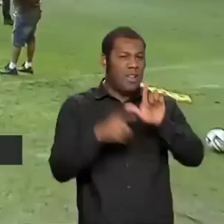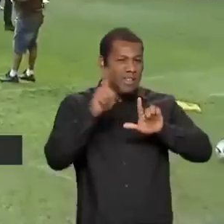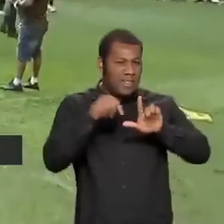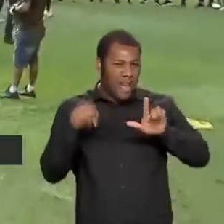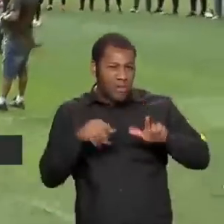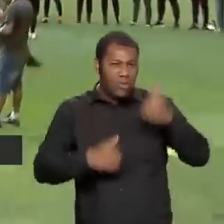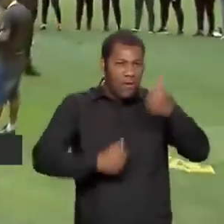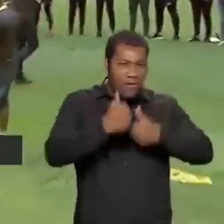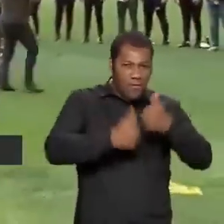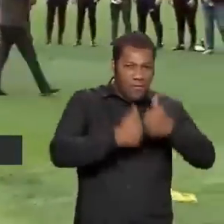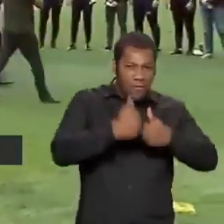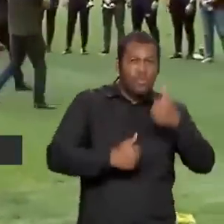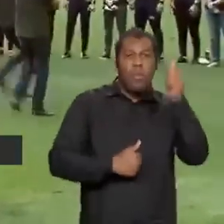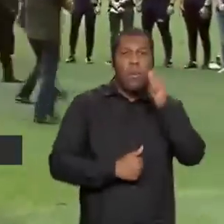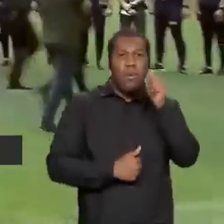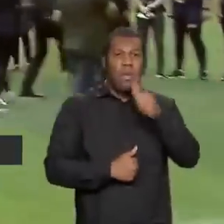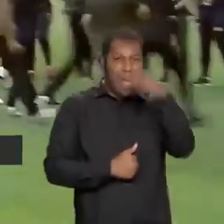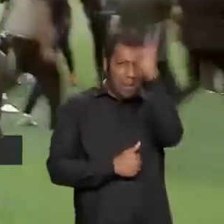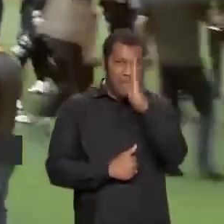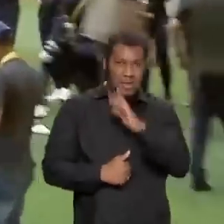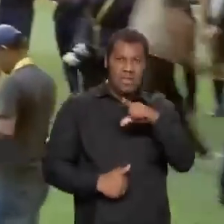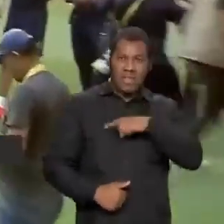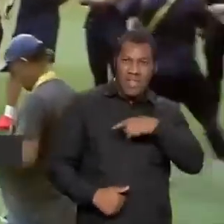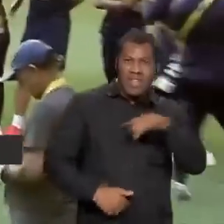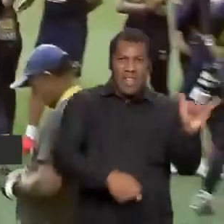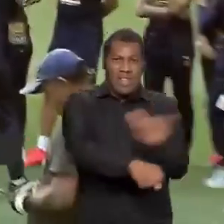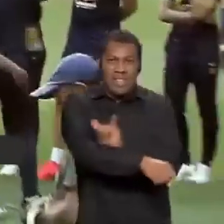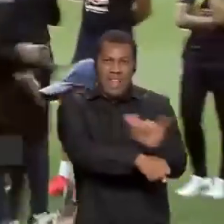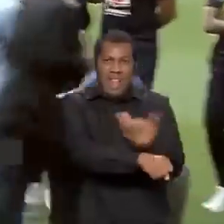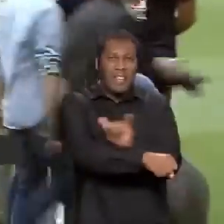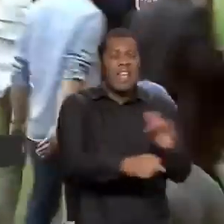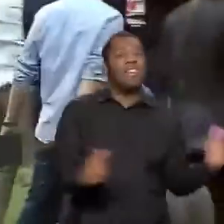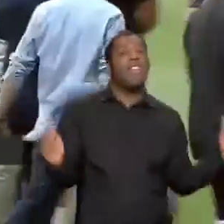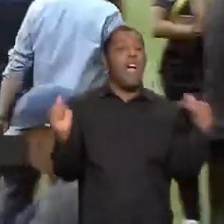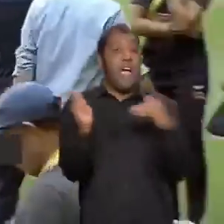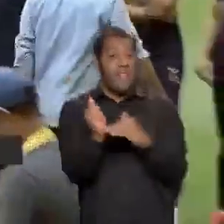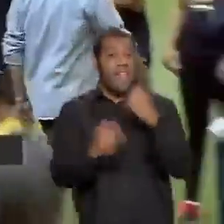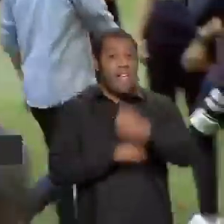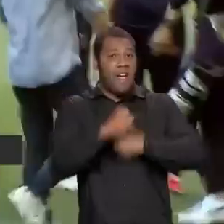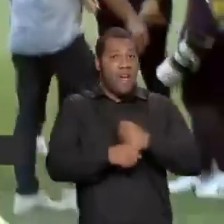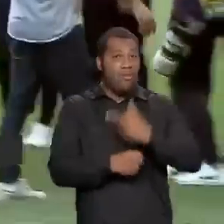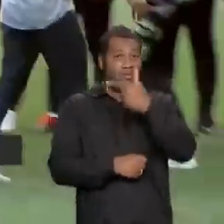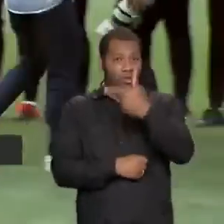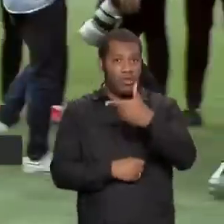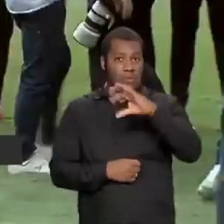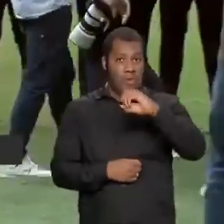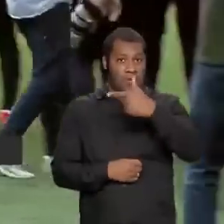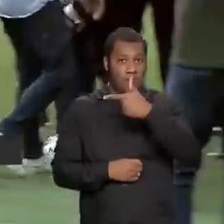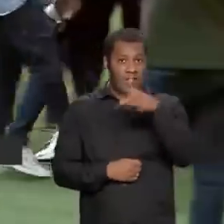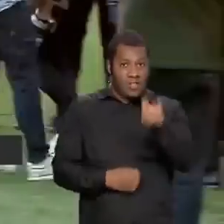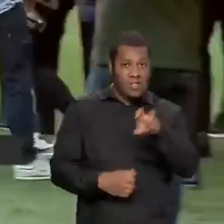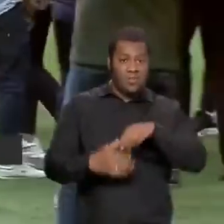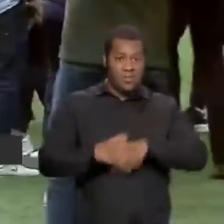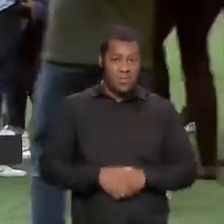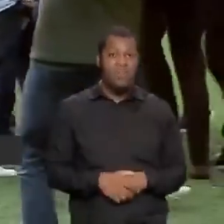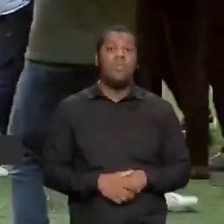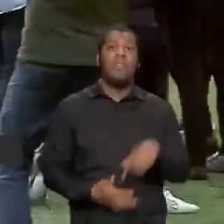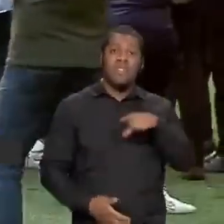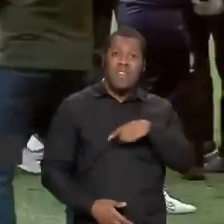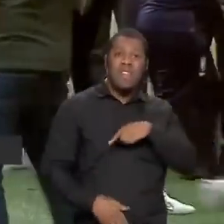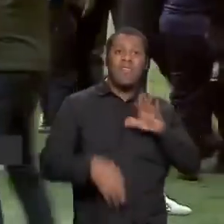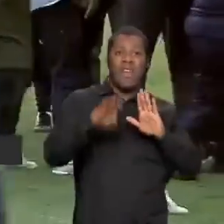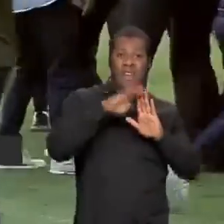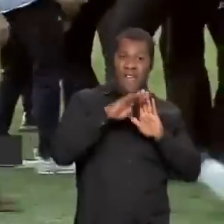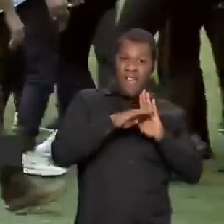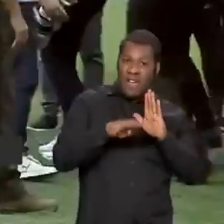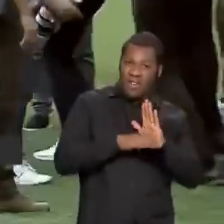no país e um plano de ações até 2025. É uma agenda